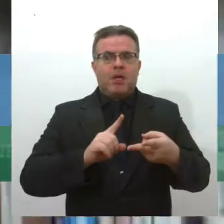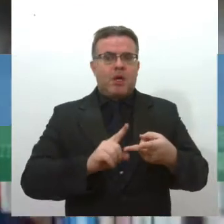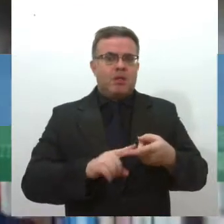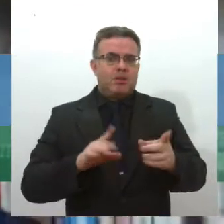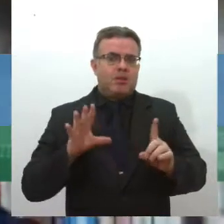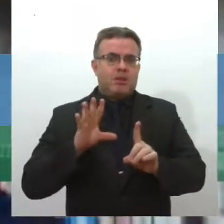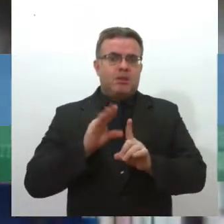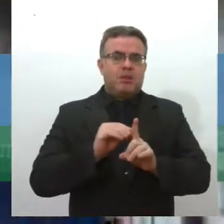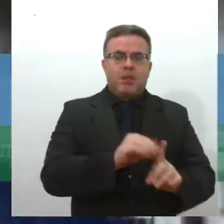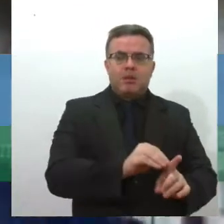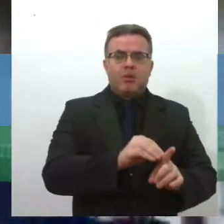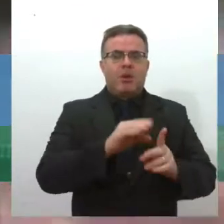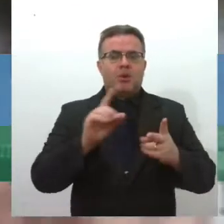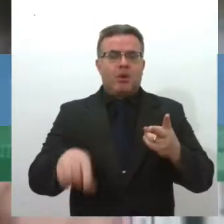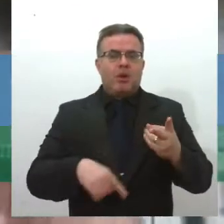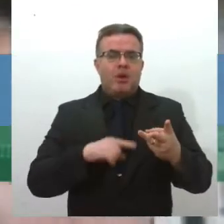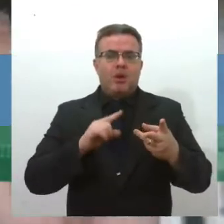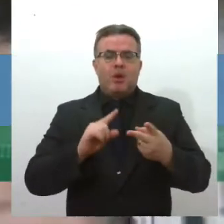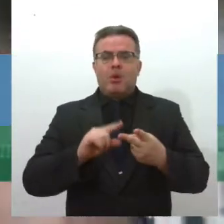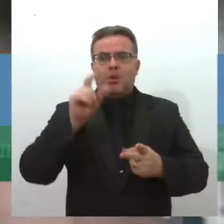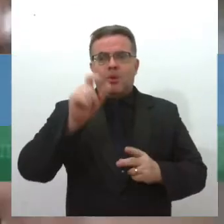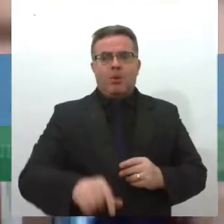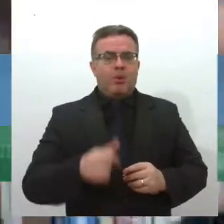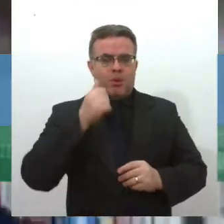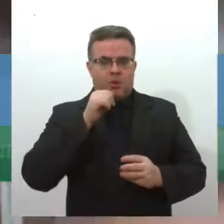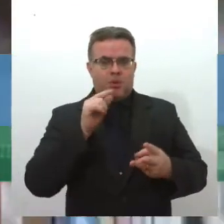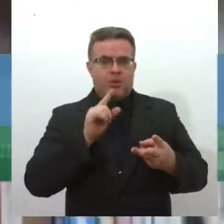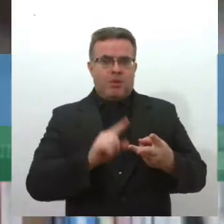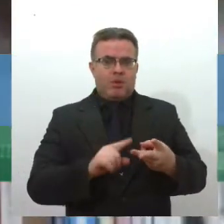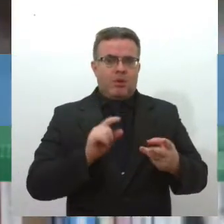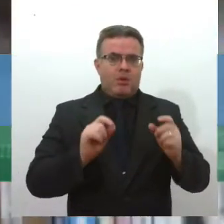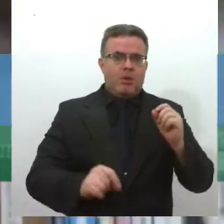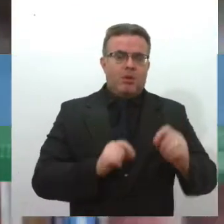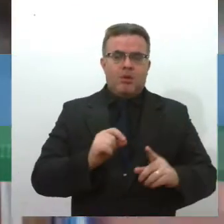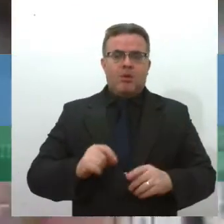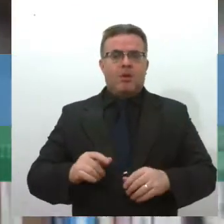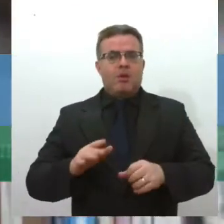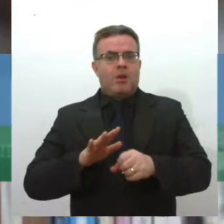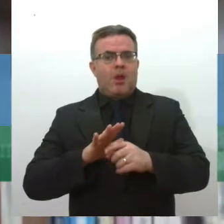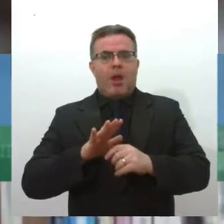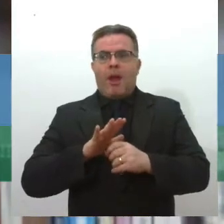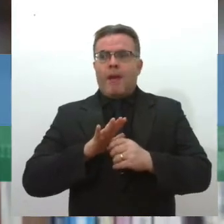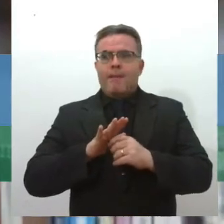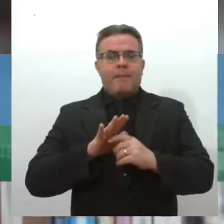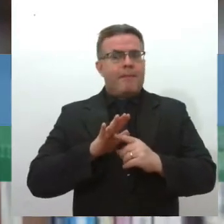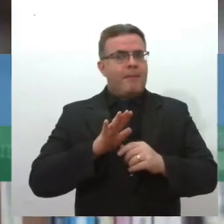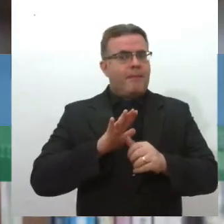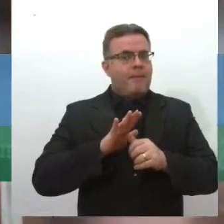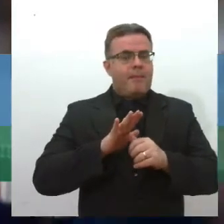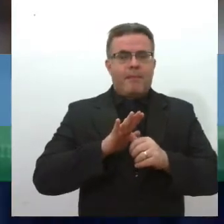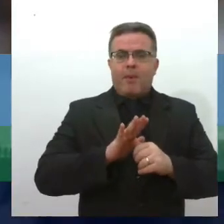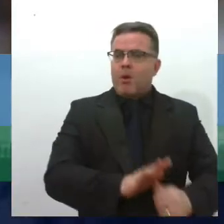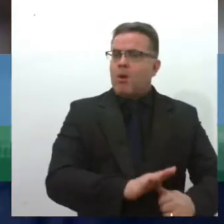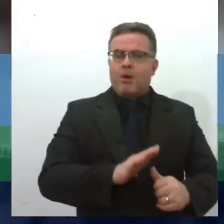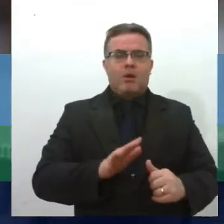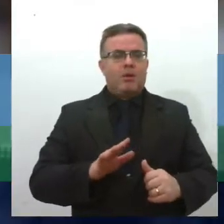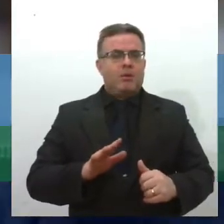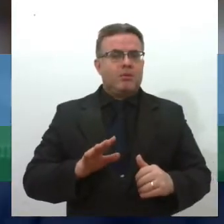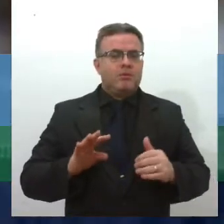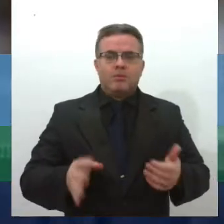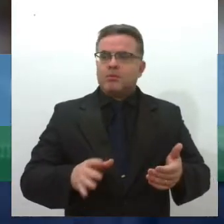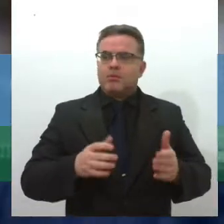da dignidade da mulher, aos casos de assédio moral. Tudo isso está descaracterizado. Desvio